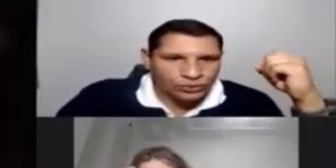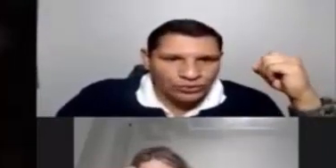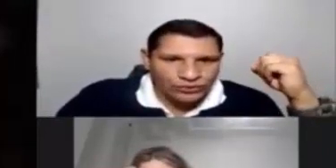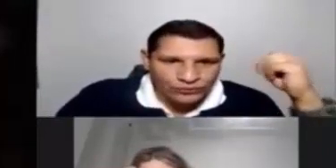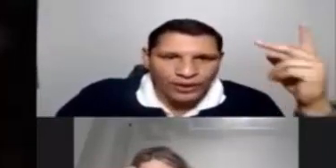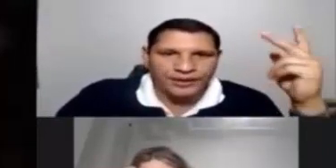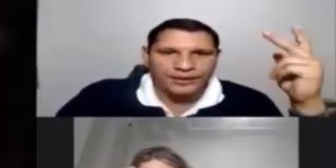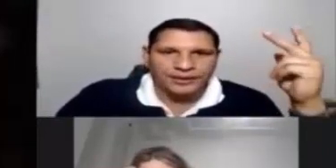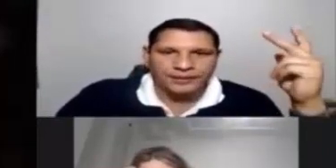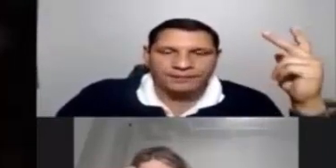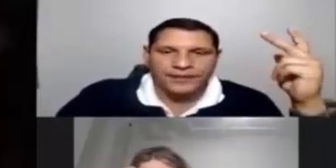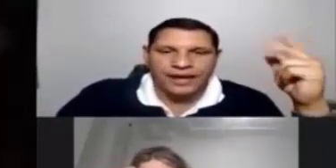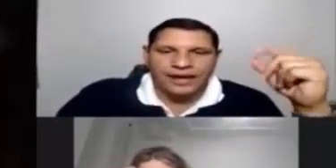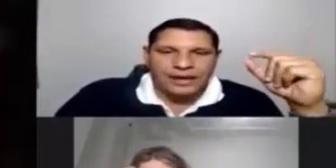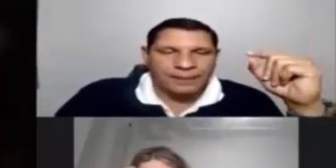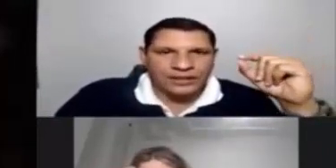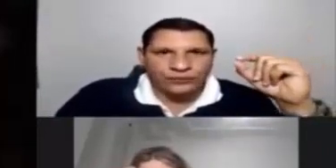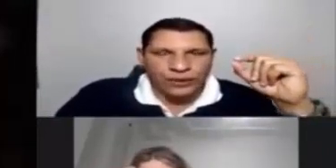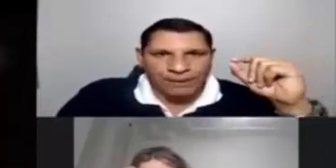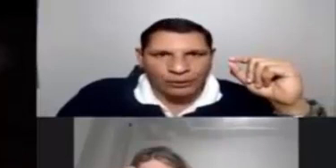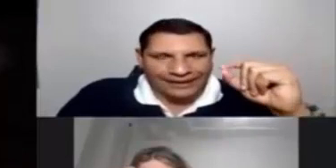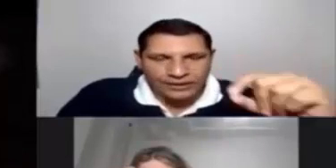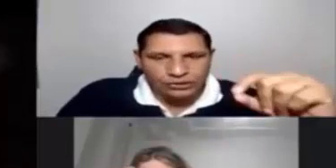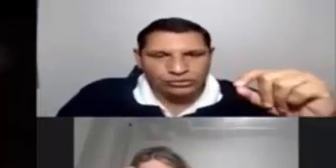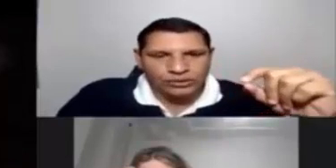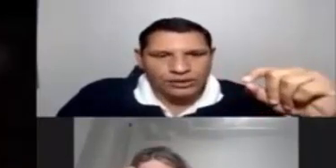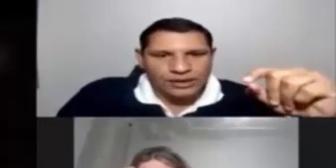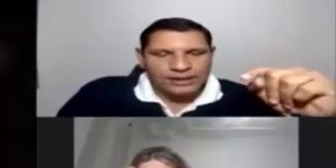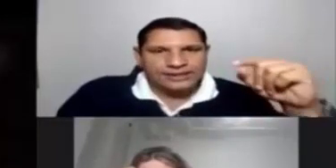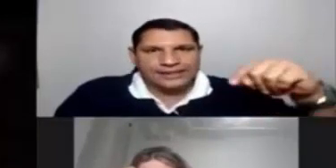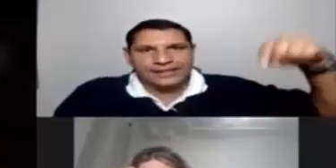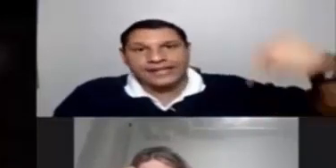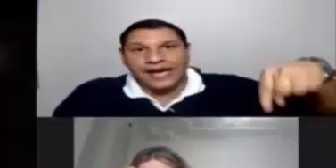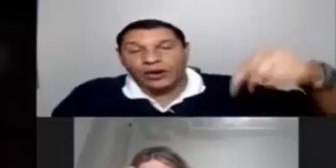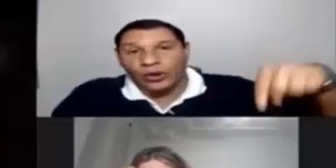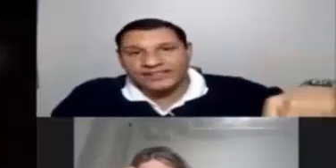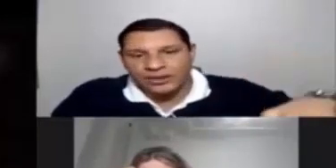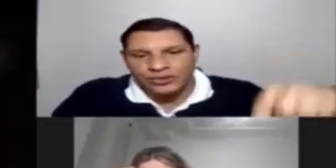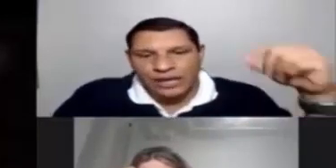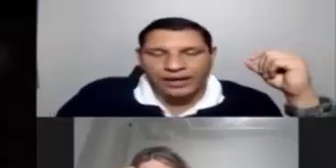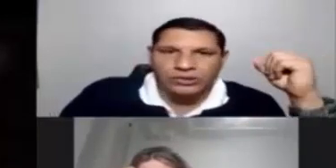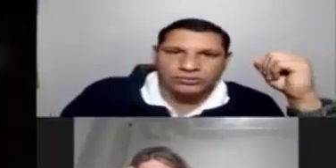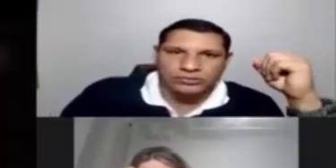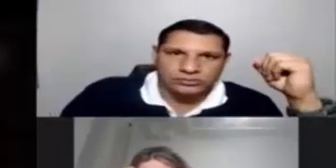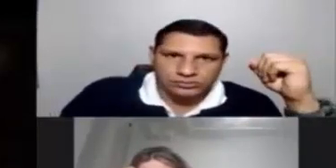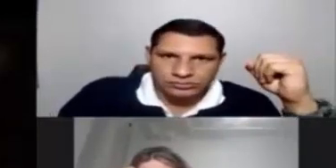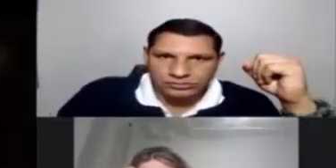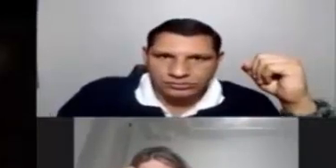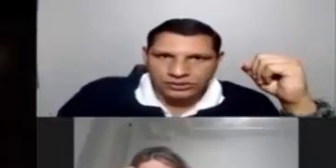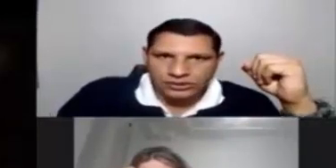paraíso? Foi. Né? Mas ele foi para o paraíso que é o seio de Abraão.